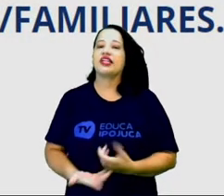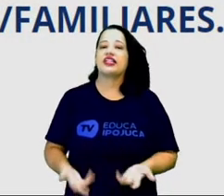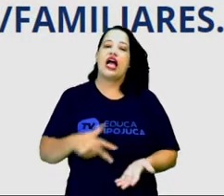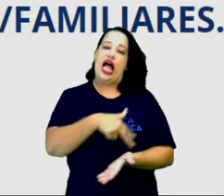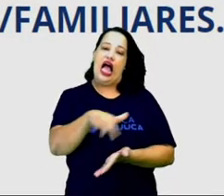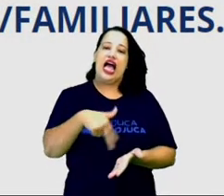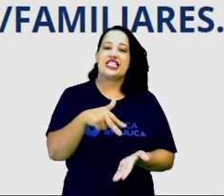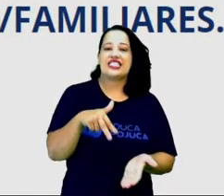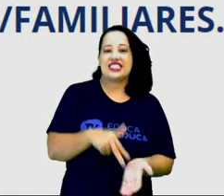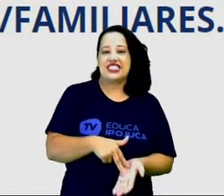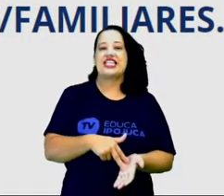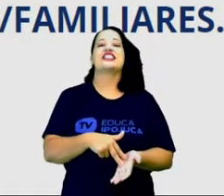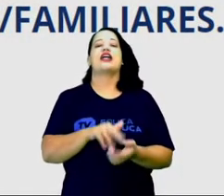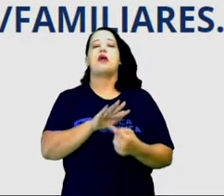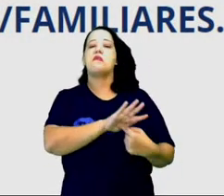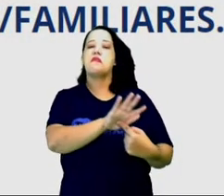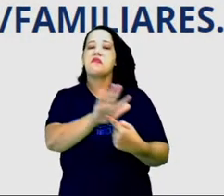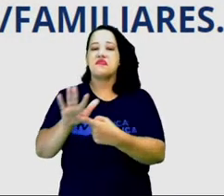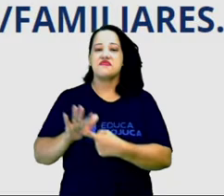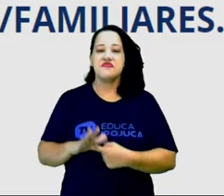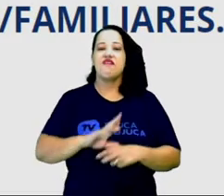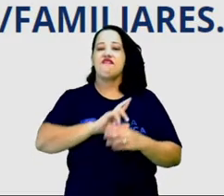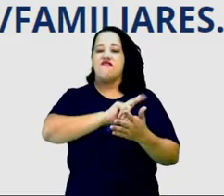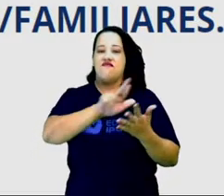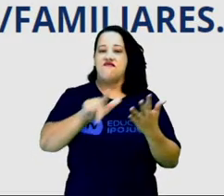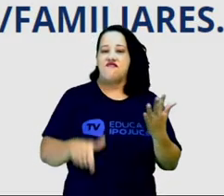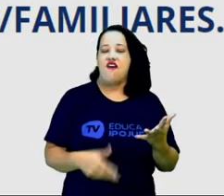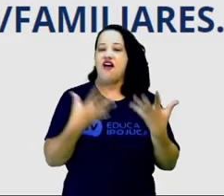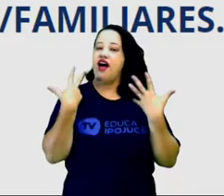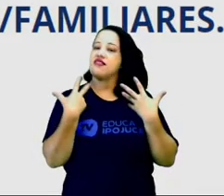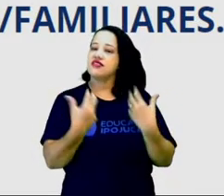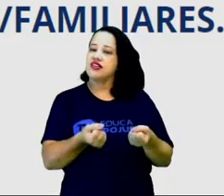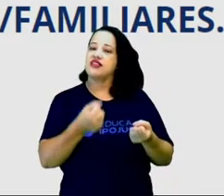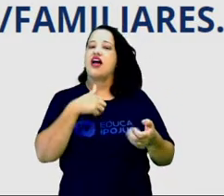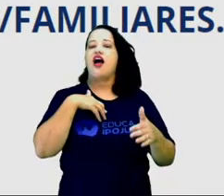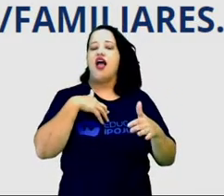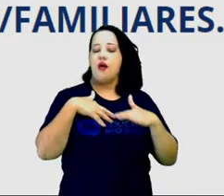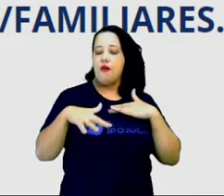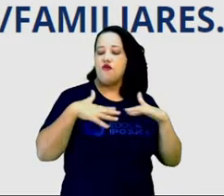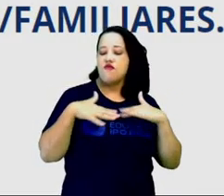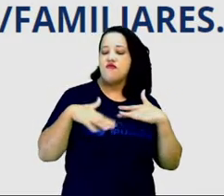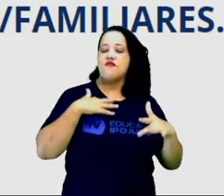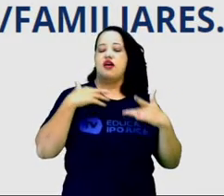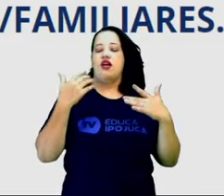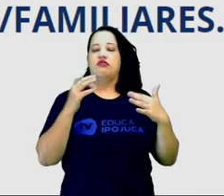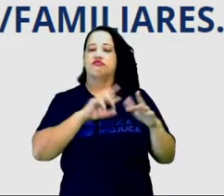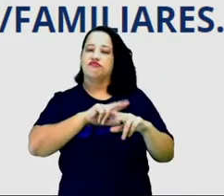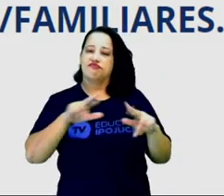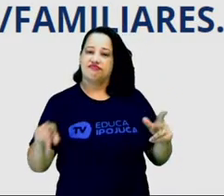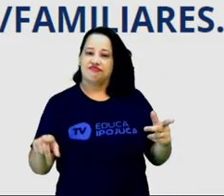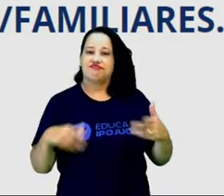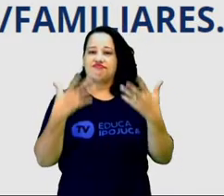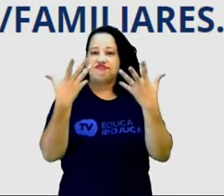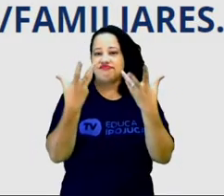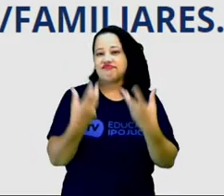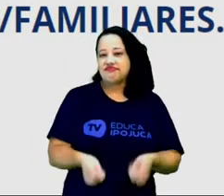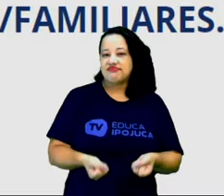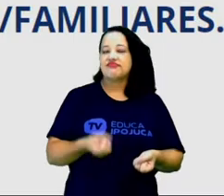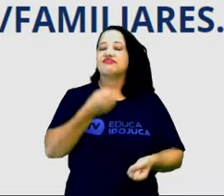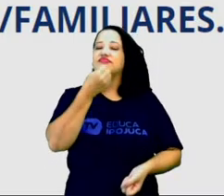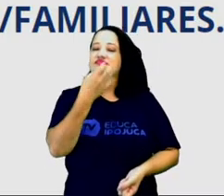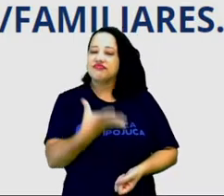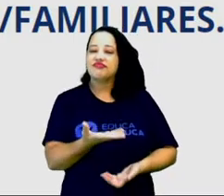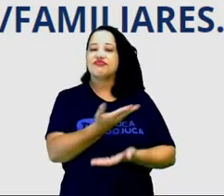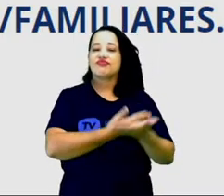se manifesta em diversas formas. Aceitar a diversidade dos movimentos corporais na dança é essencial para a